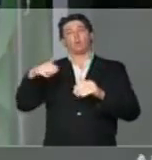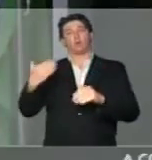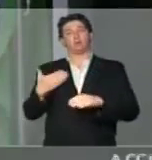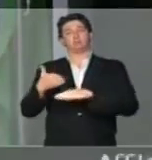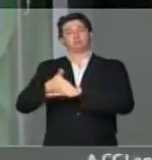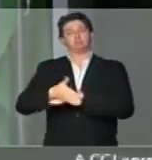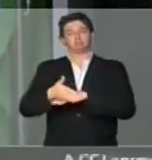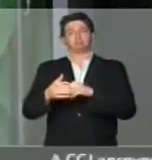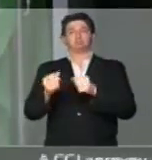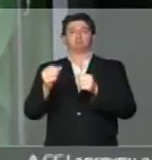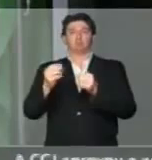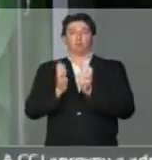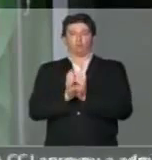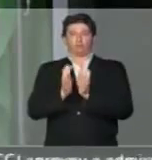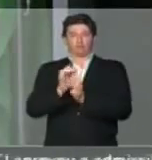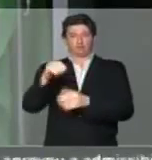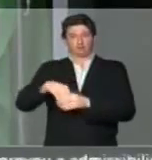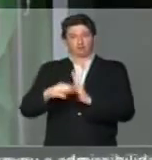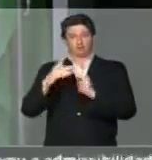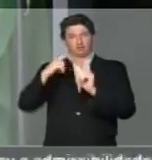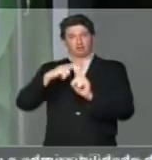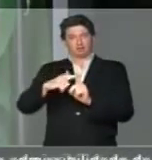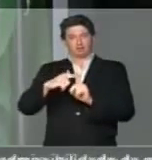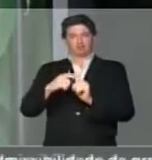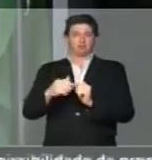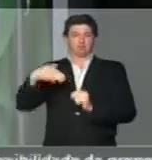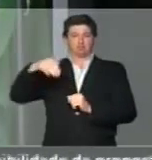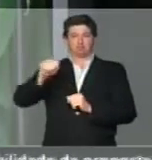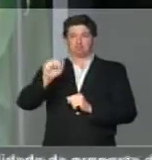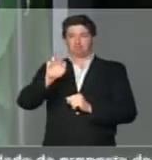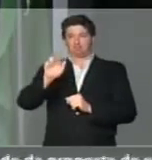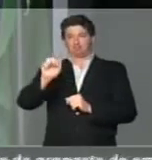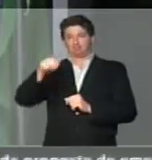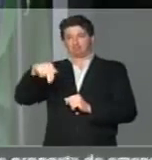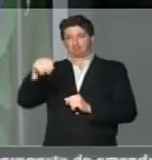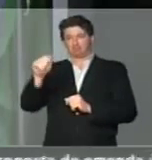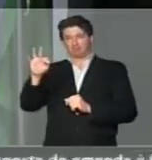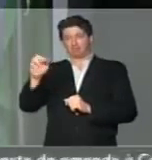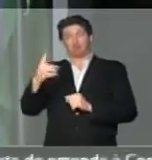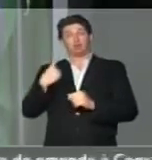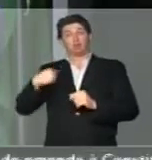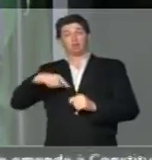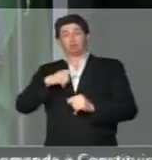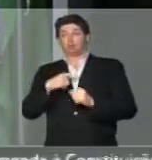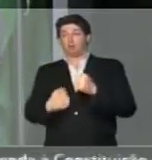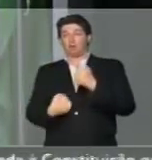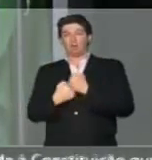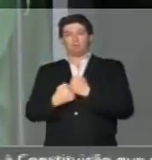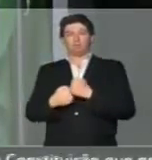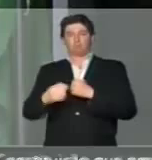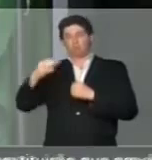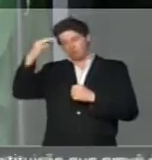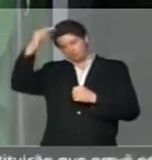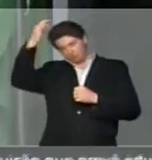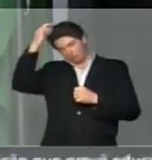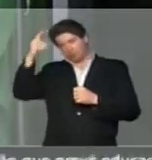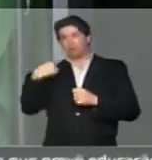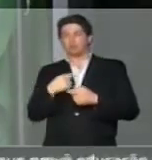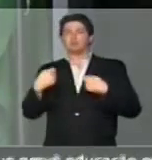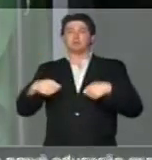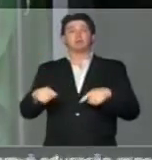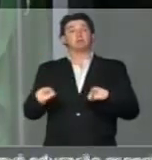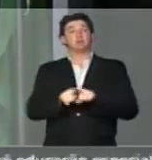a congregar na Igreja Cristã Maranata. E lá nós encontramos o apoio espiritual que precisávamos e